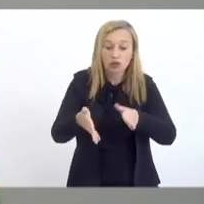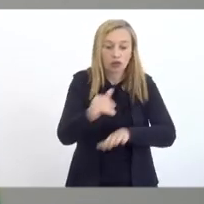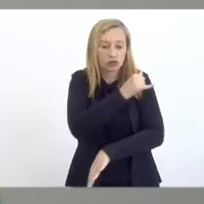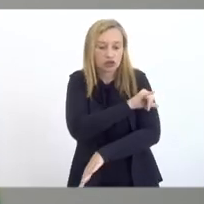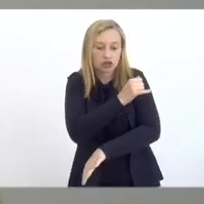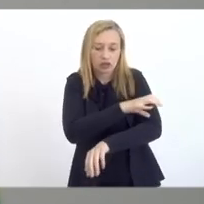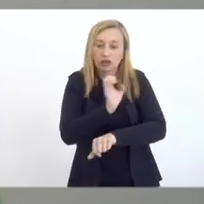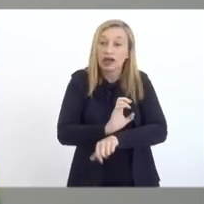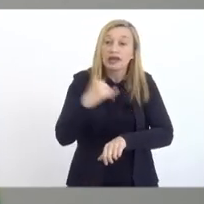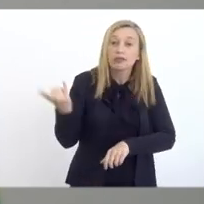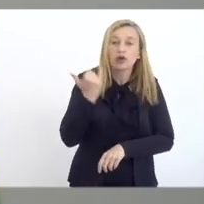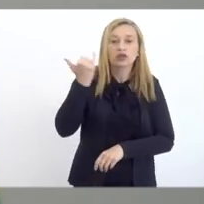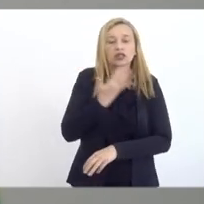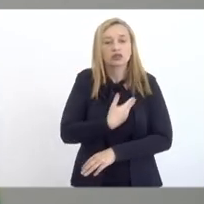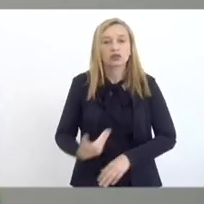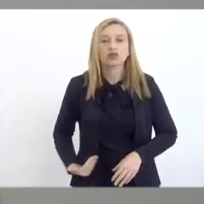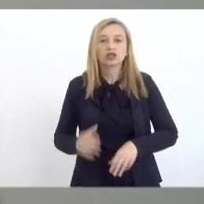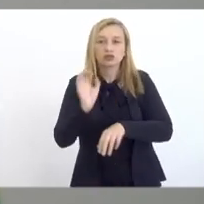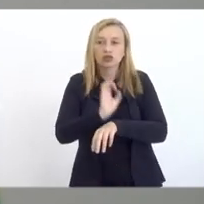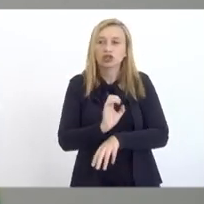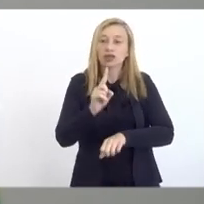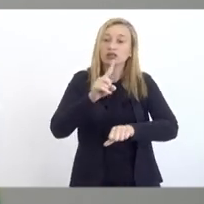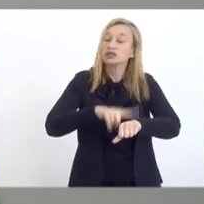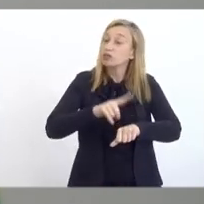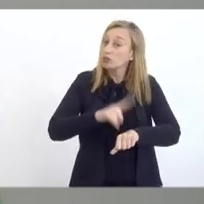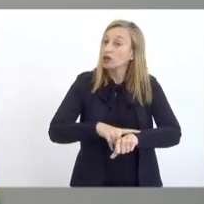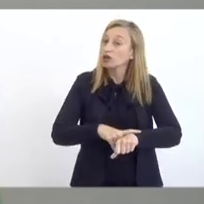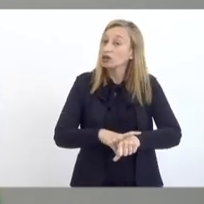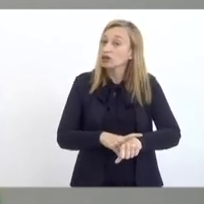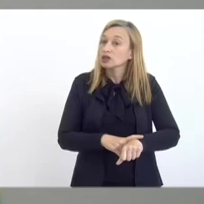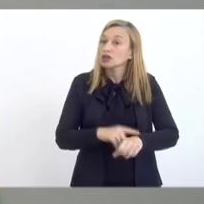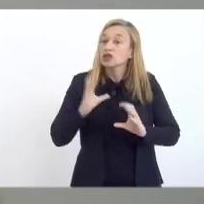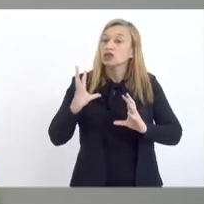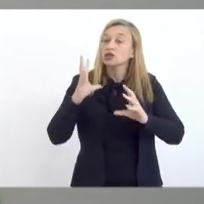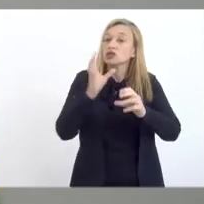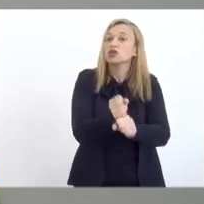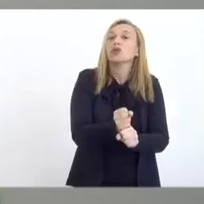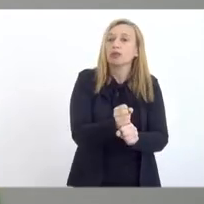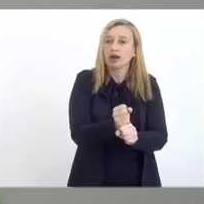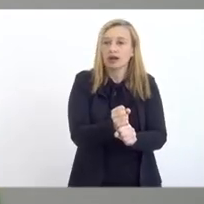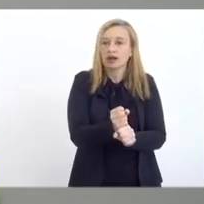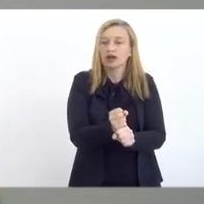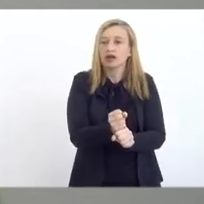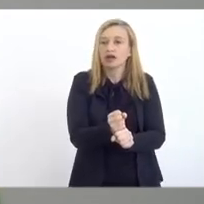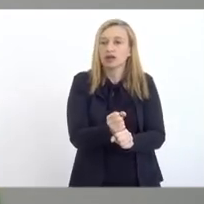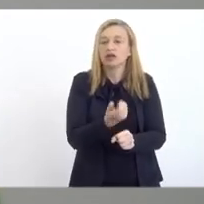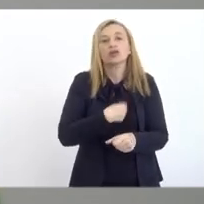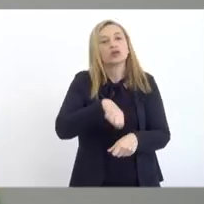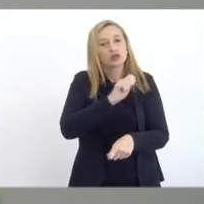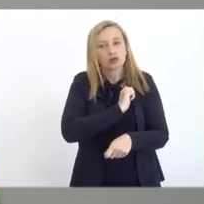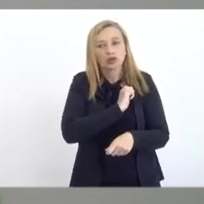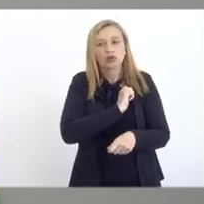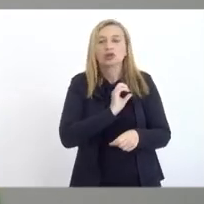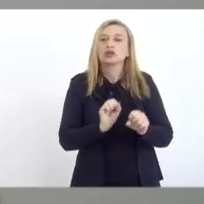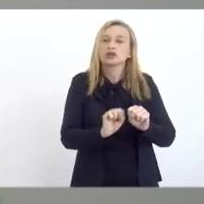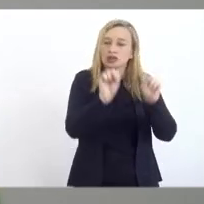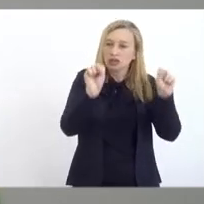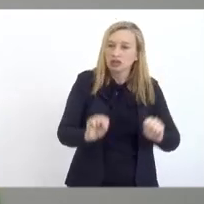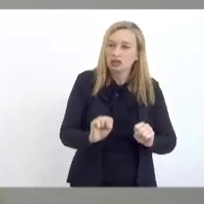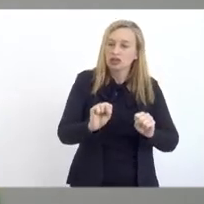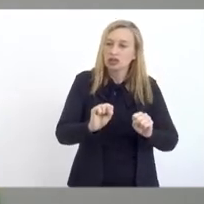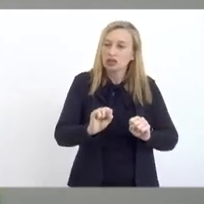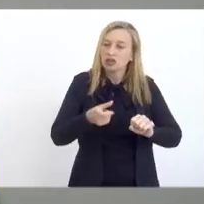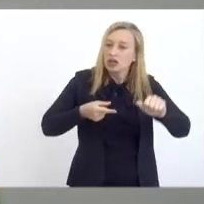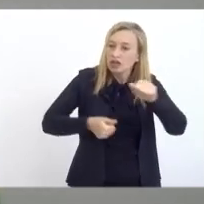e a importância, né, que o governo do Estado tem nesse momento de somar, né, um ajuste fiscal que defenda o investimento,